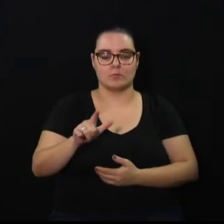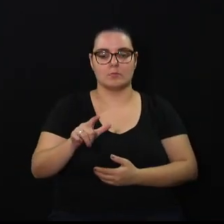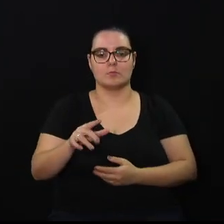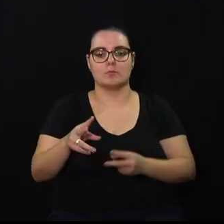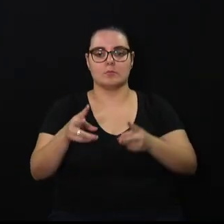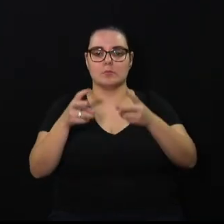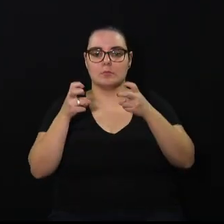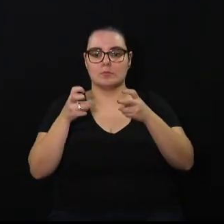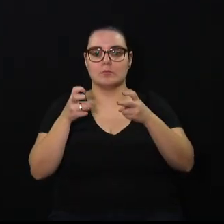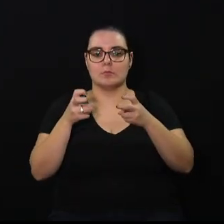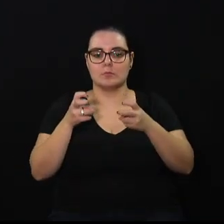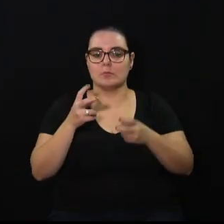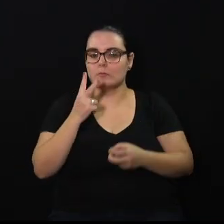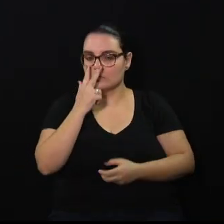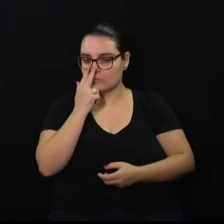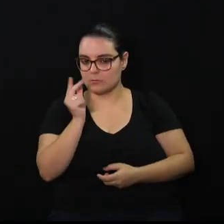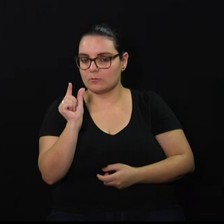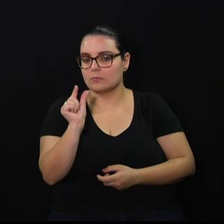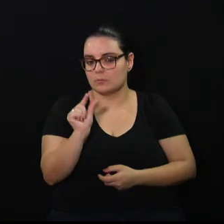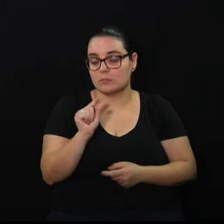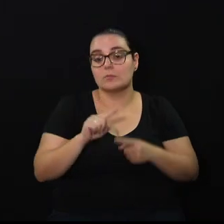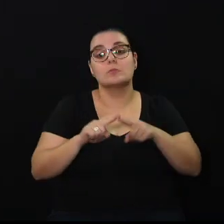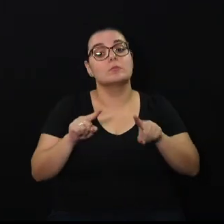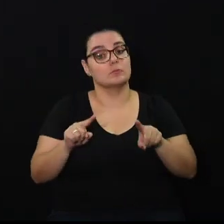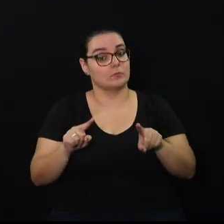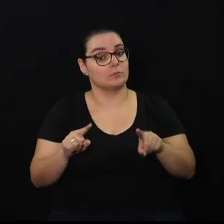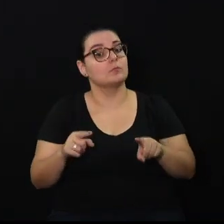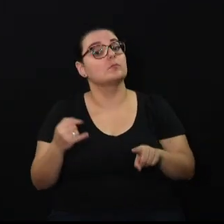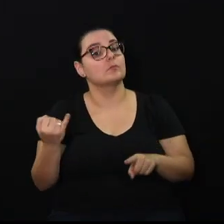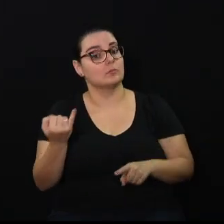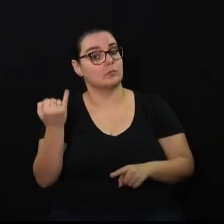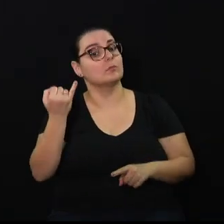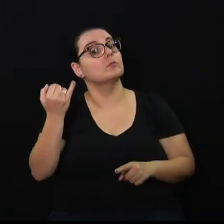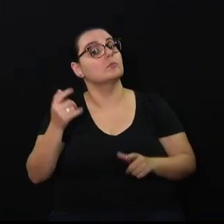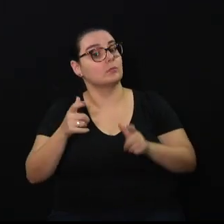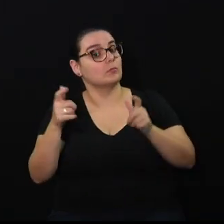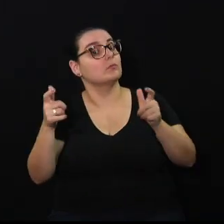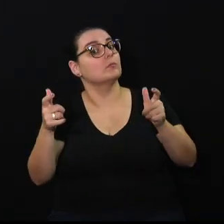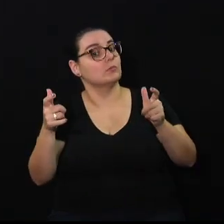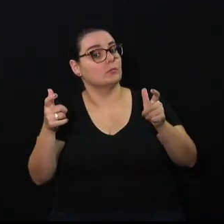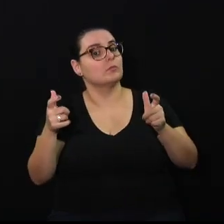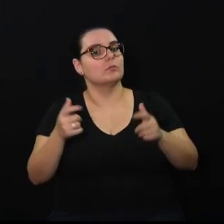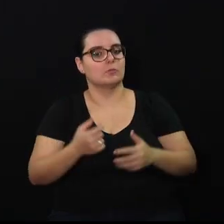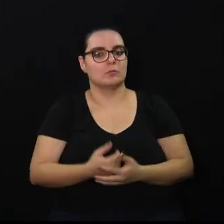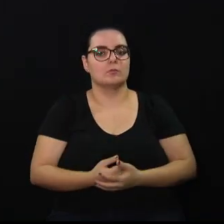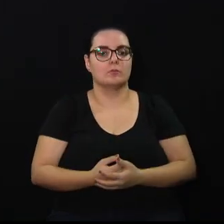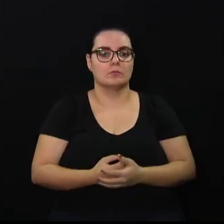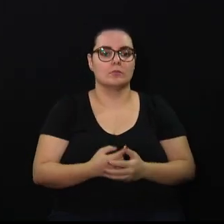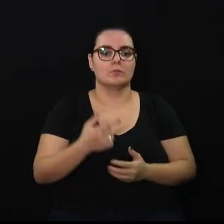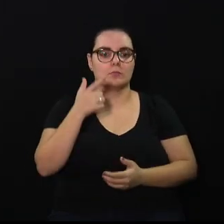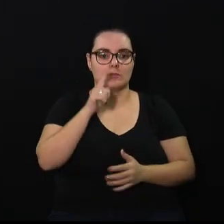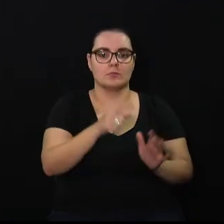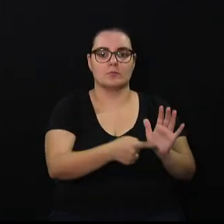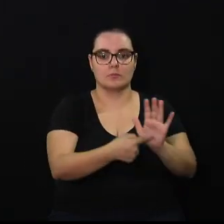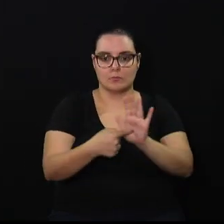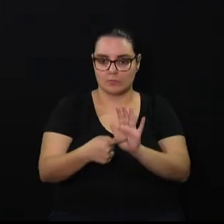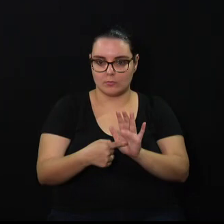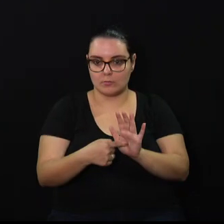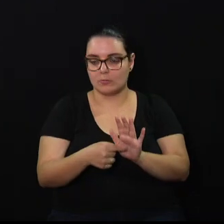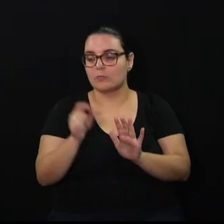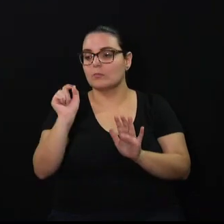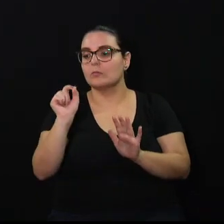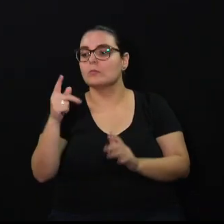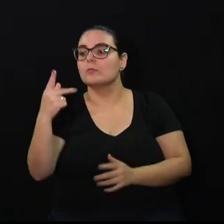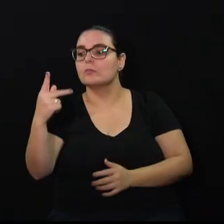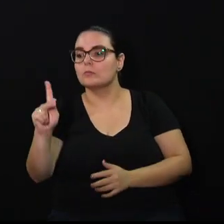parece pouco mas é muito né então aí também a gente consegue mostrar olha só o que o seu filho fazia